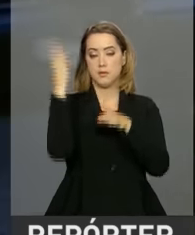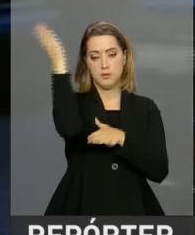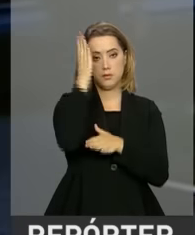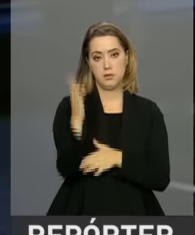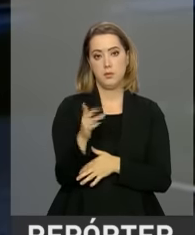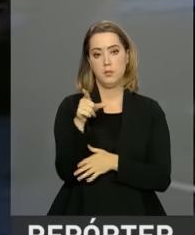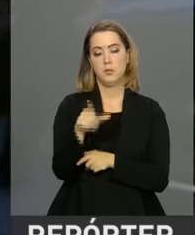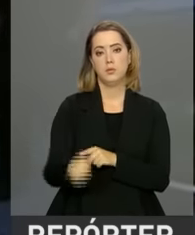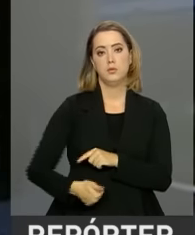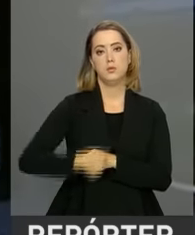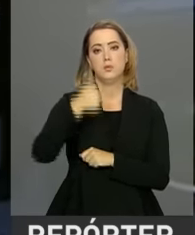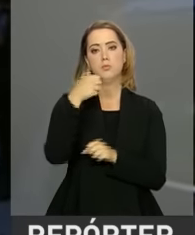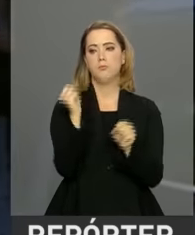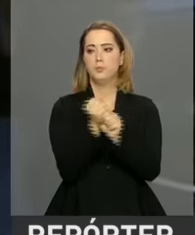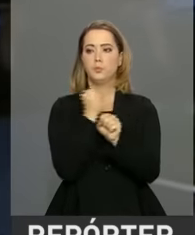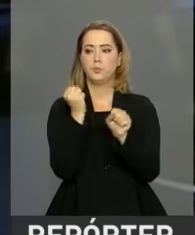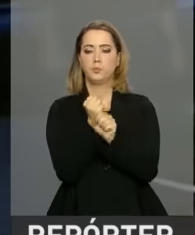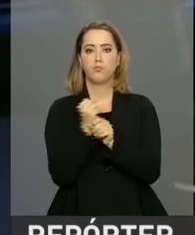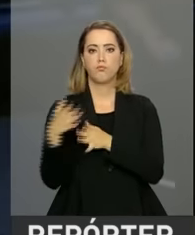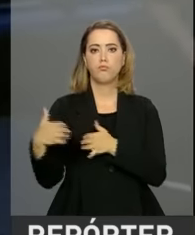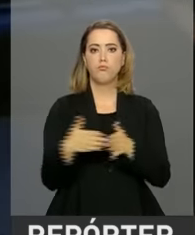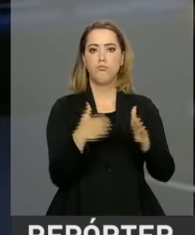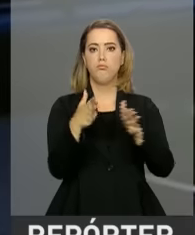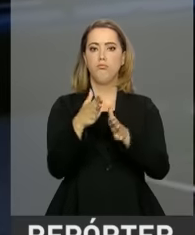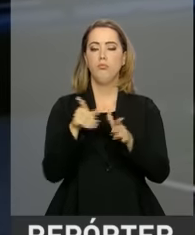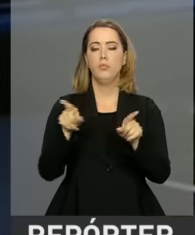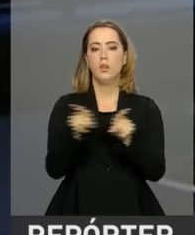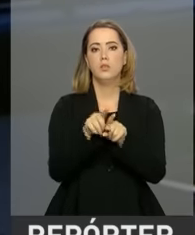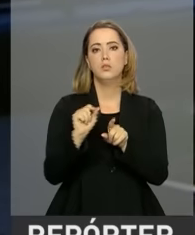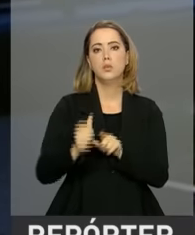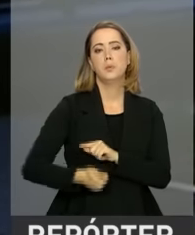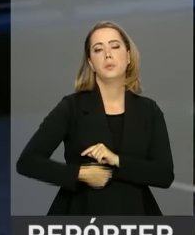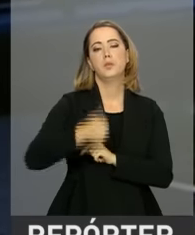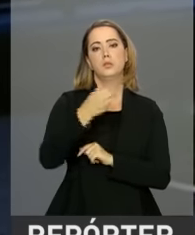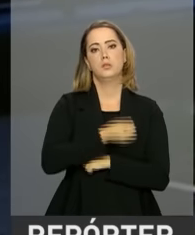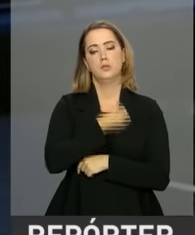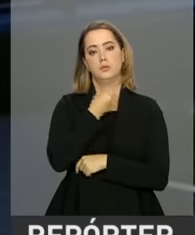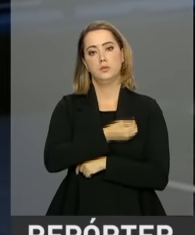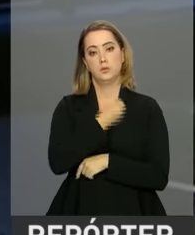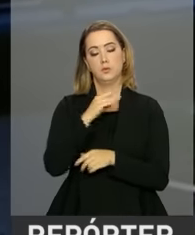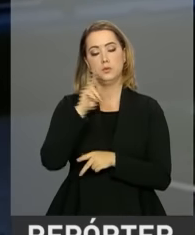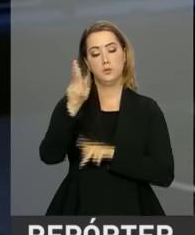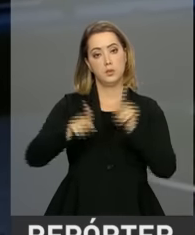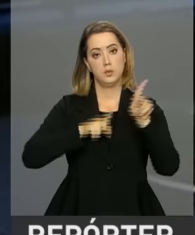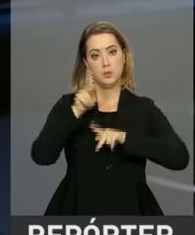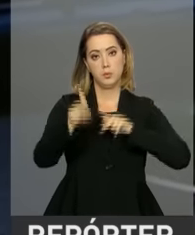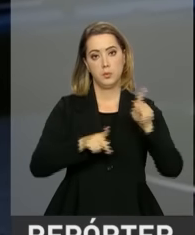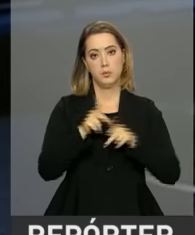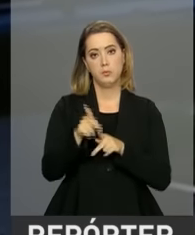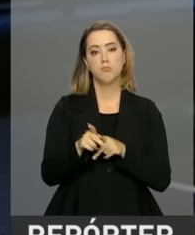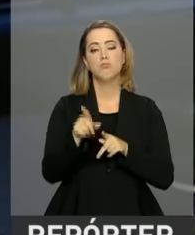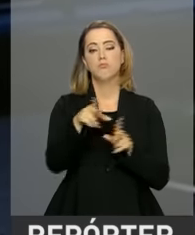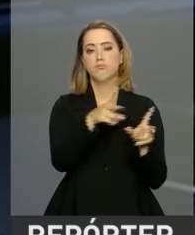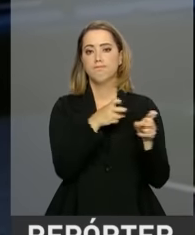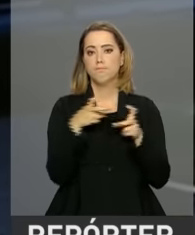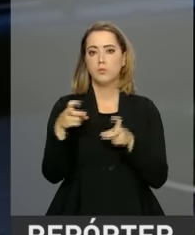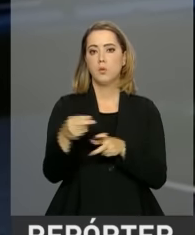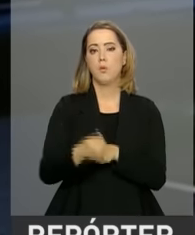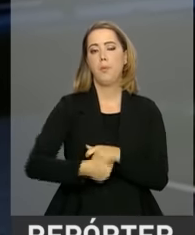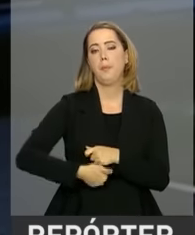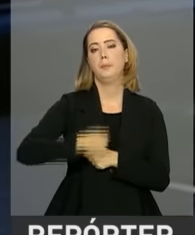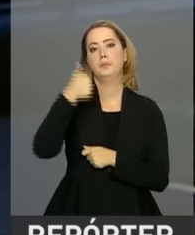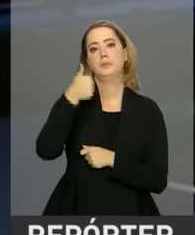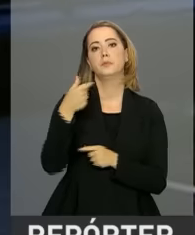da infraestrutura urbana, o que também acaba melhorando a qualidade de vida da população, tem aspectos positivos também